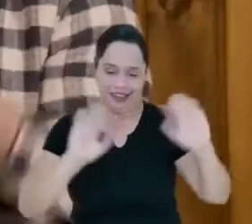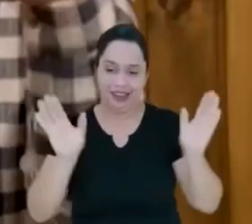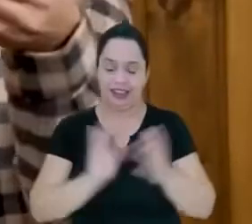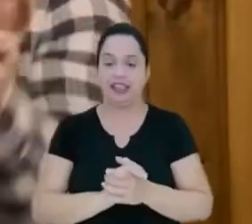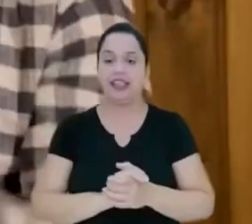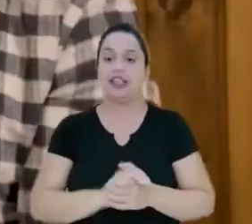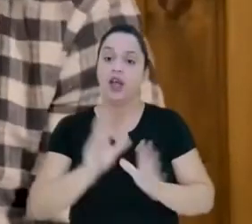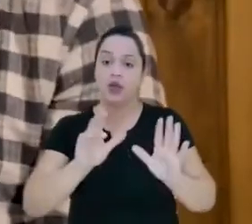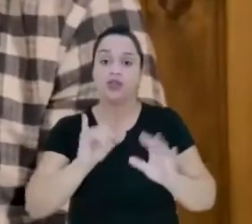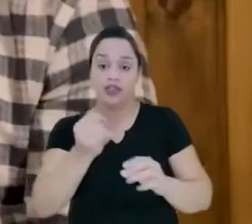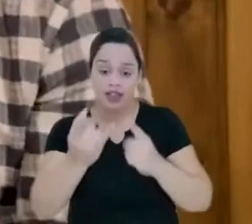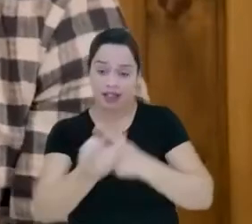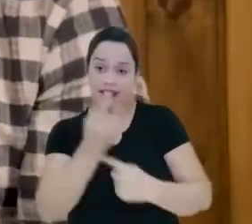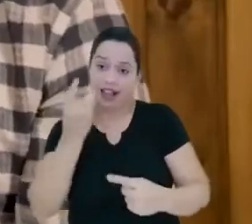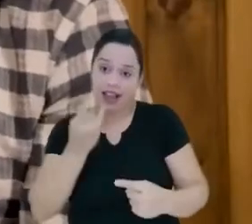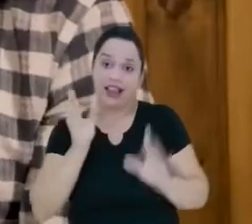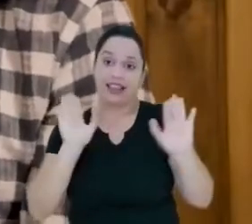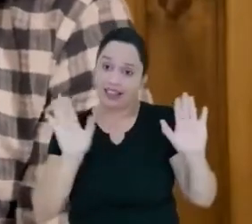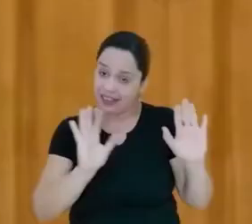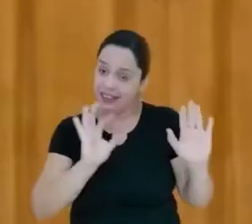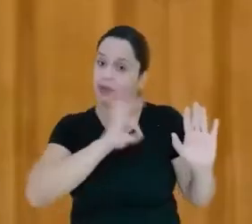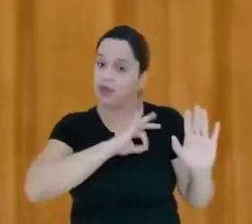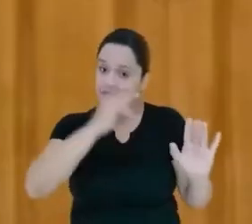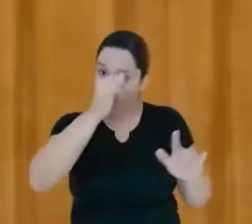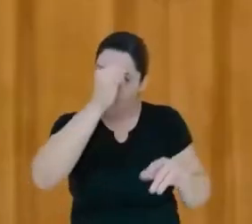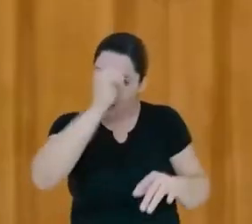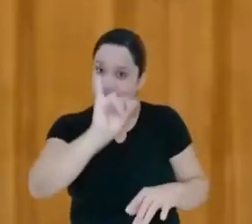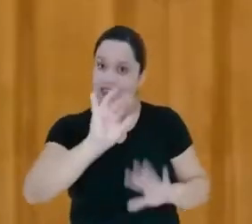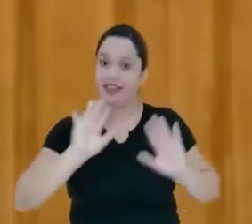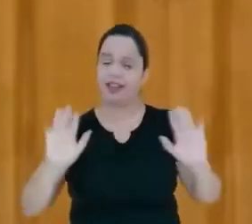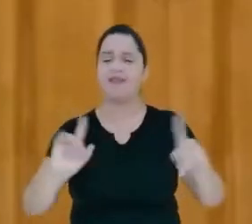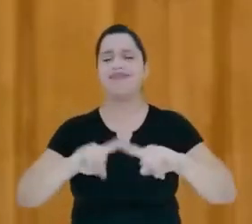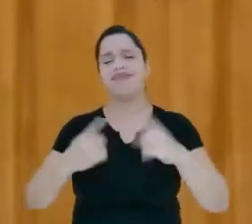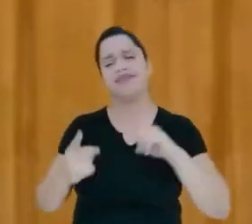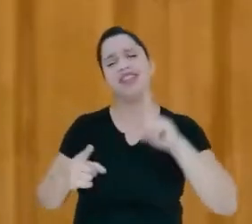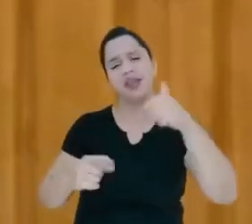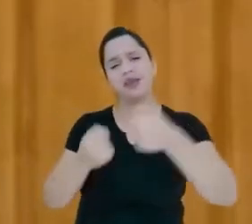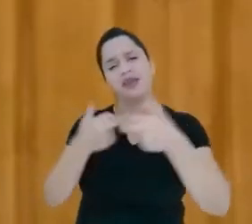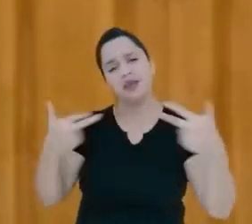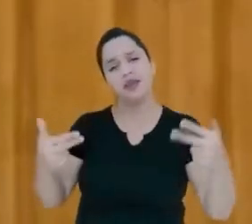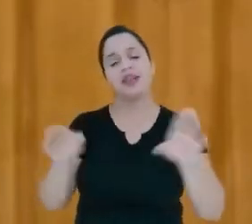quer trair, vire policial. É uma boa dica aí pra traição, né? Mas